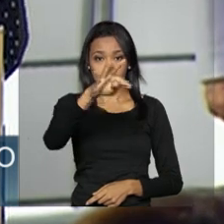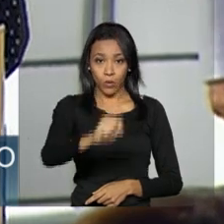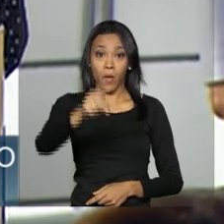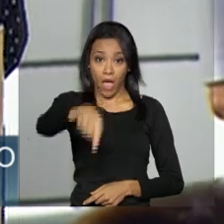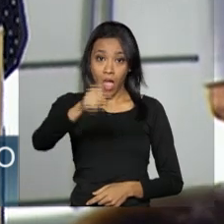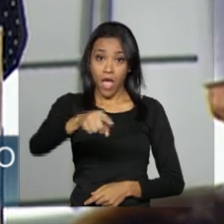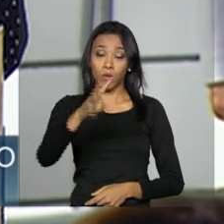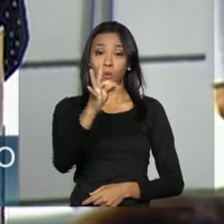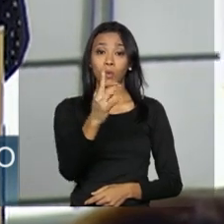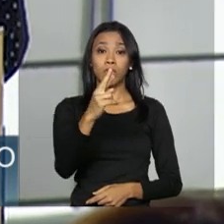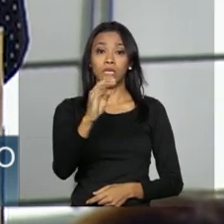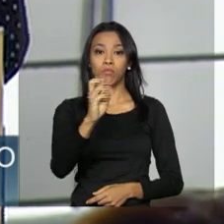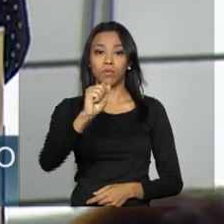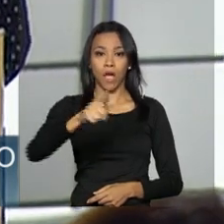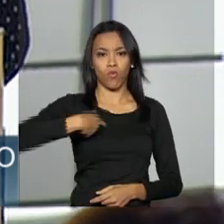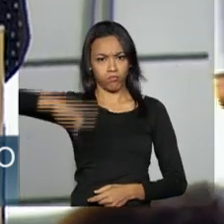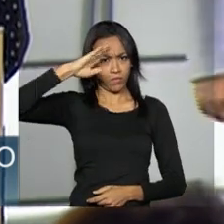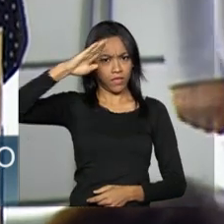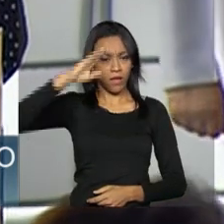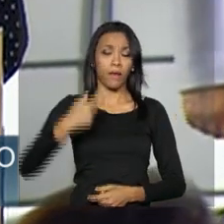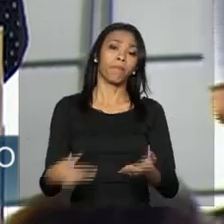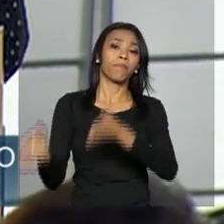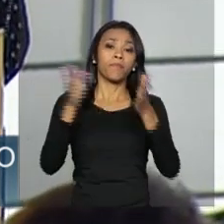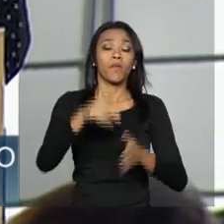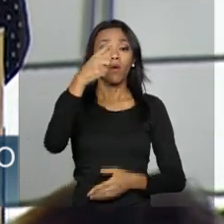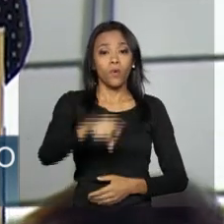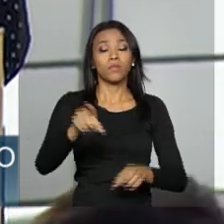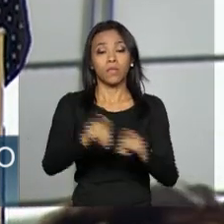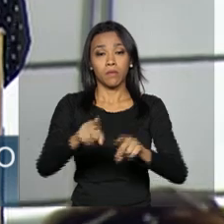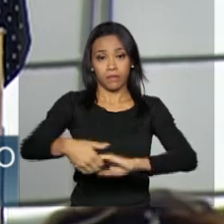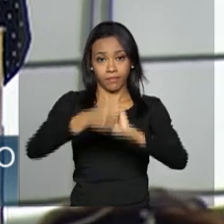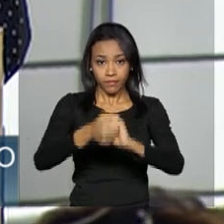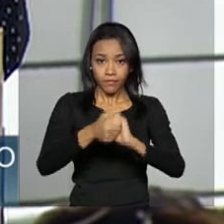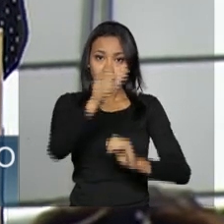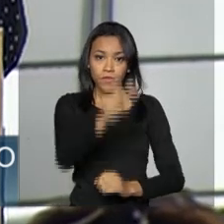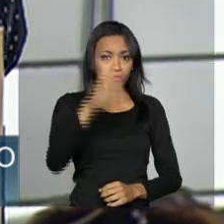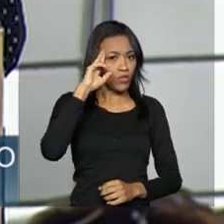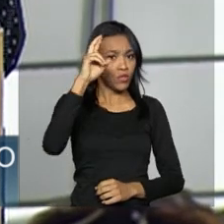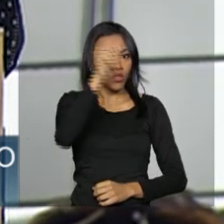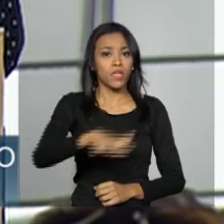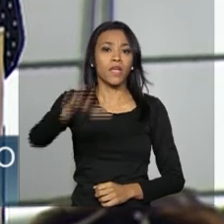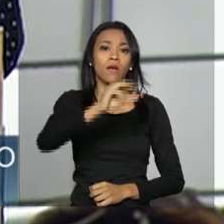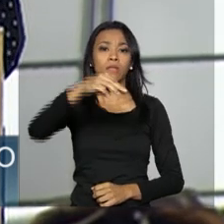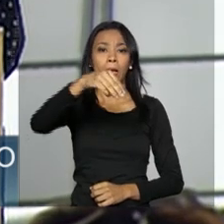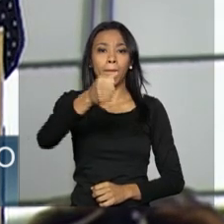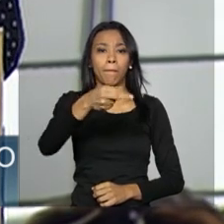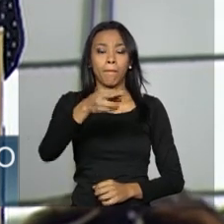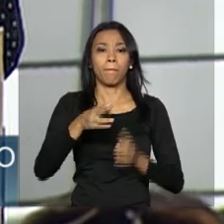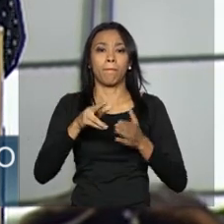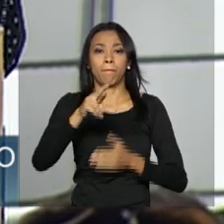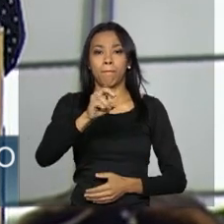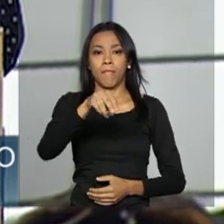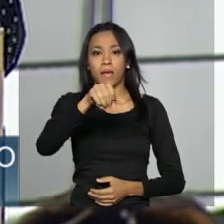Militar. Luiz Guilherme Sade Guzmão, diretor-geral do Material da Marinha. Sérgio Roberto Fernandes dos